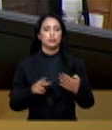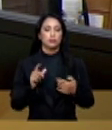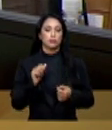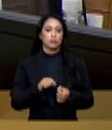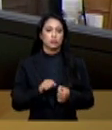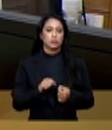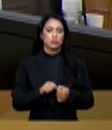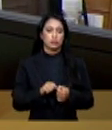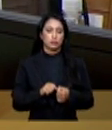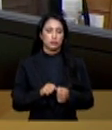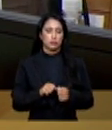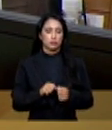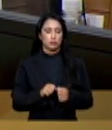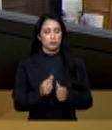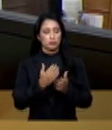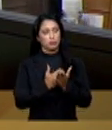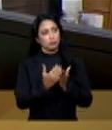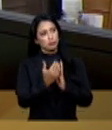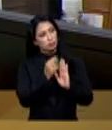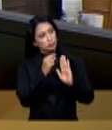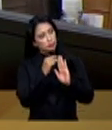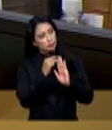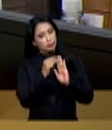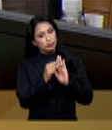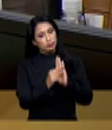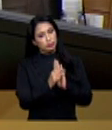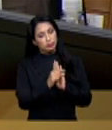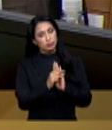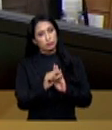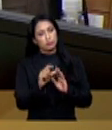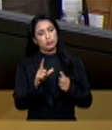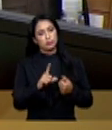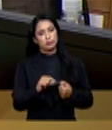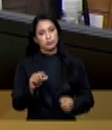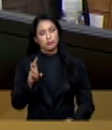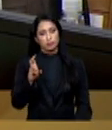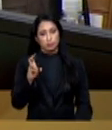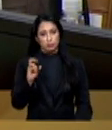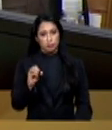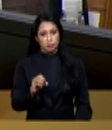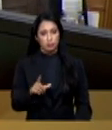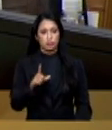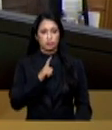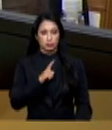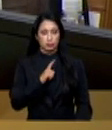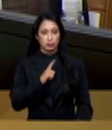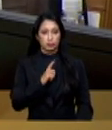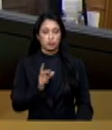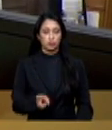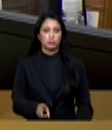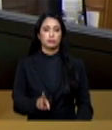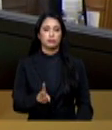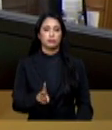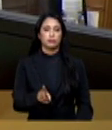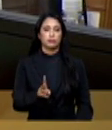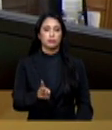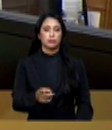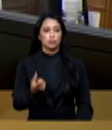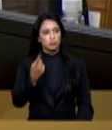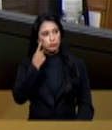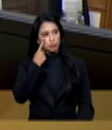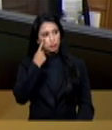referido no caput do artigo que acabo de mencionaram o artigo 50 dependerá da continuidade da